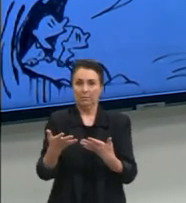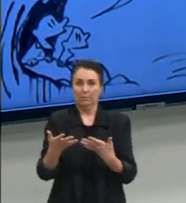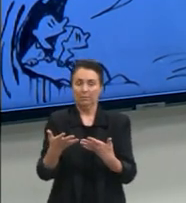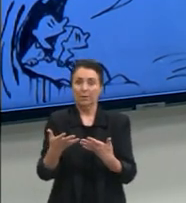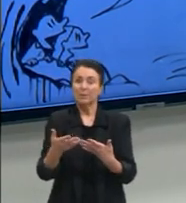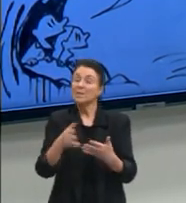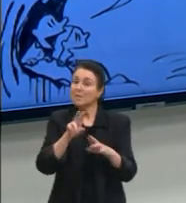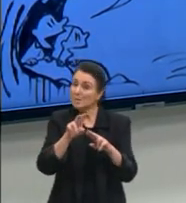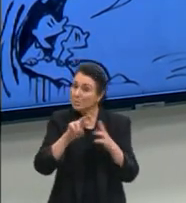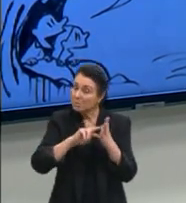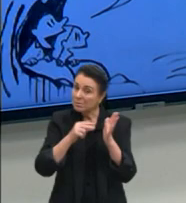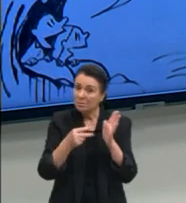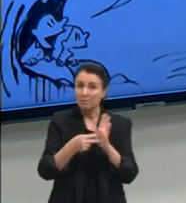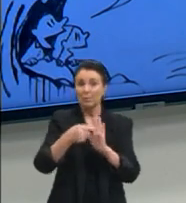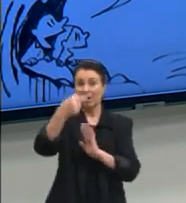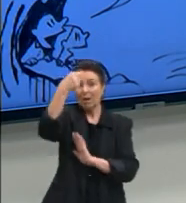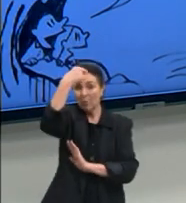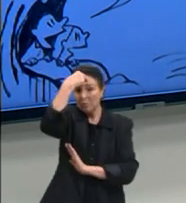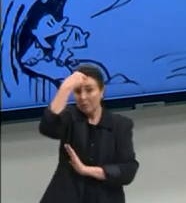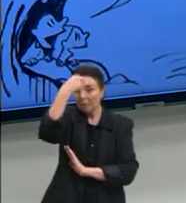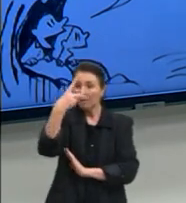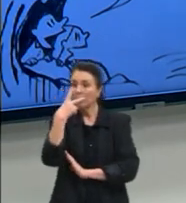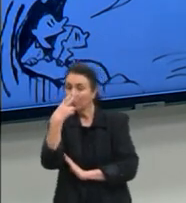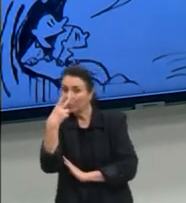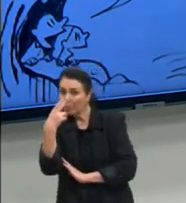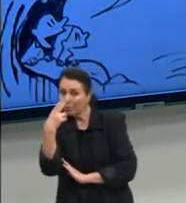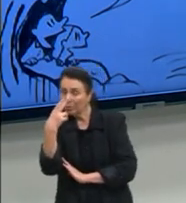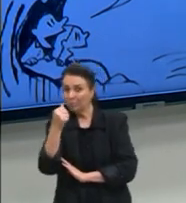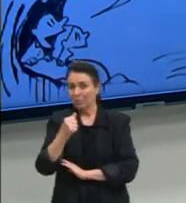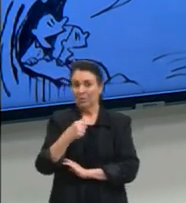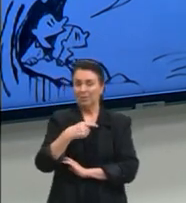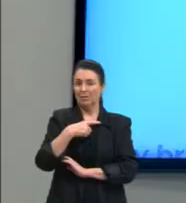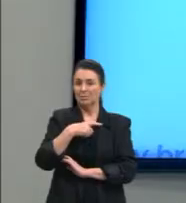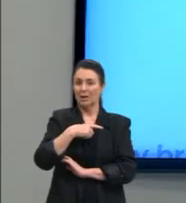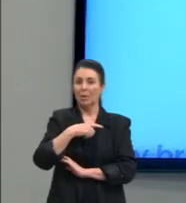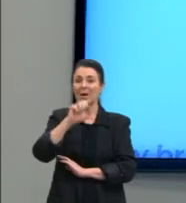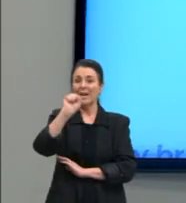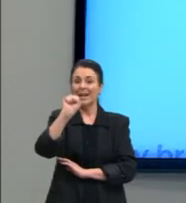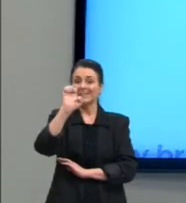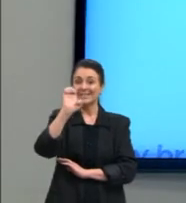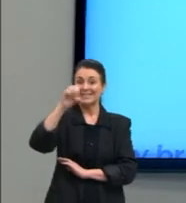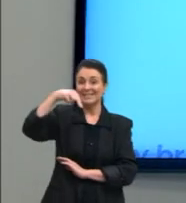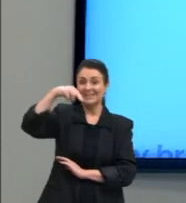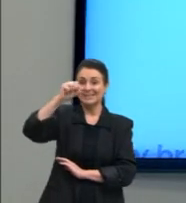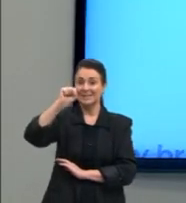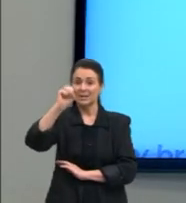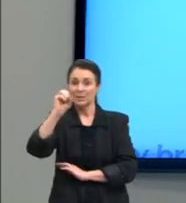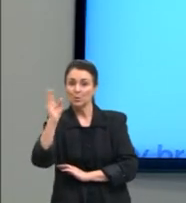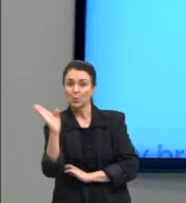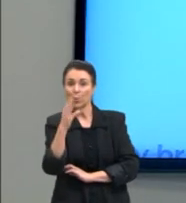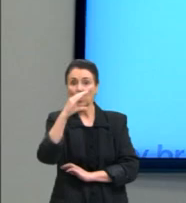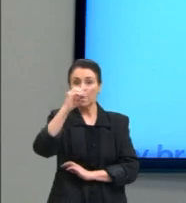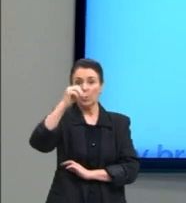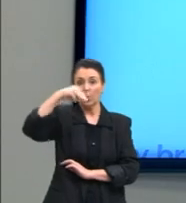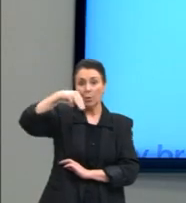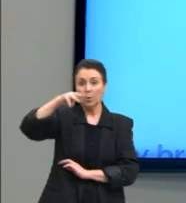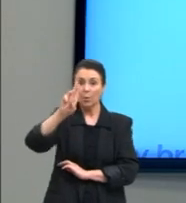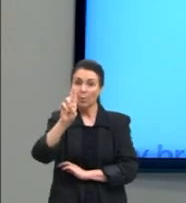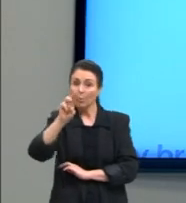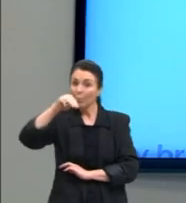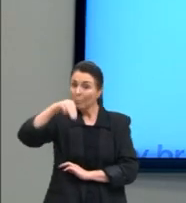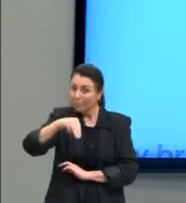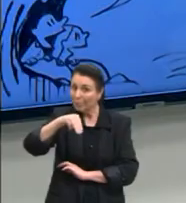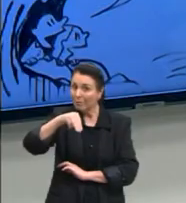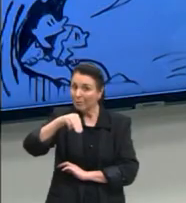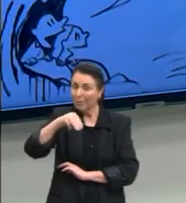encontrar essa ajuda como eu esperava mas o senso comum também olha só ele ele ele é uma forma tranquila ver o que a chave ele